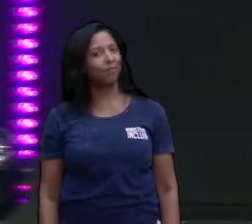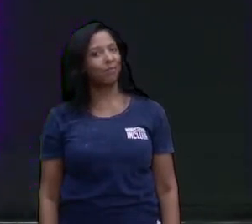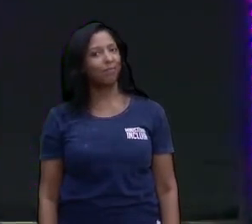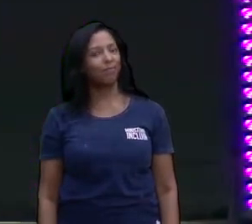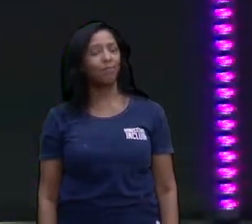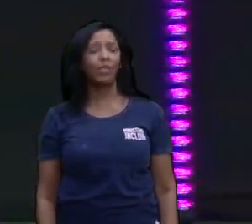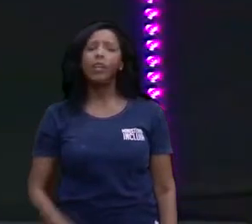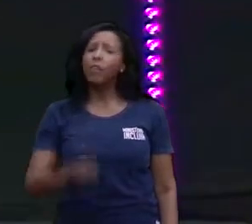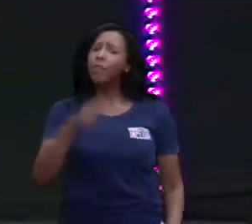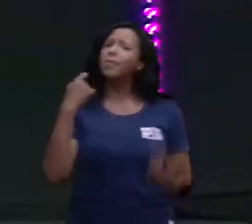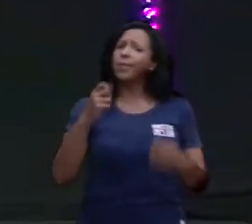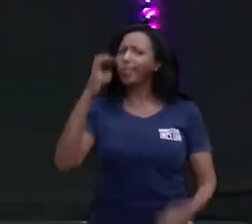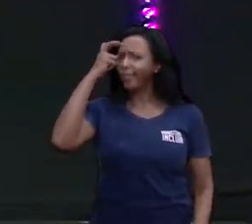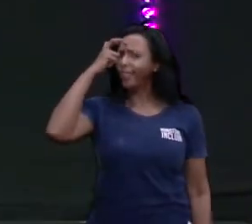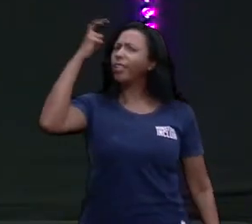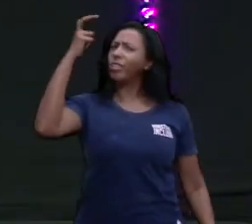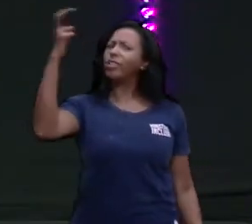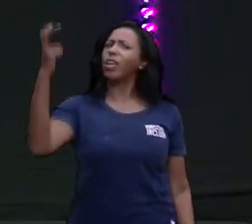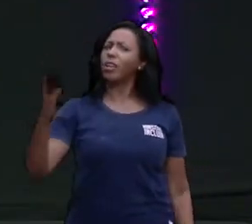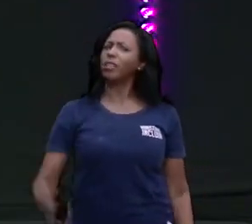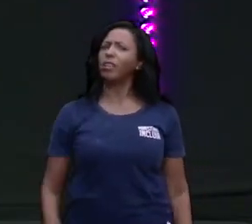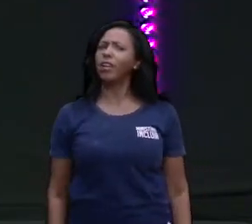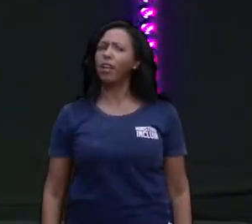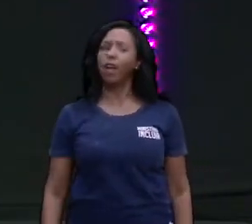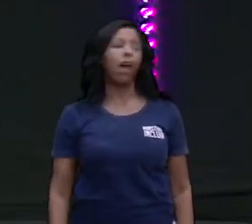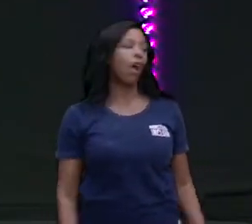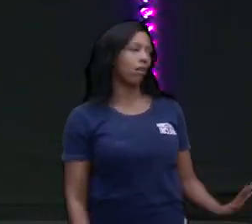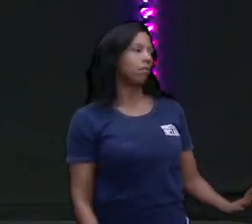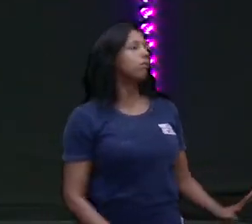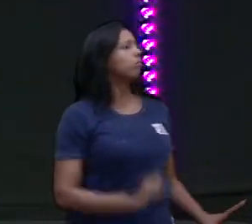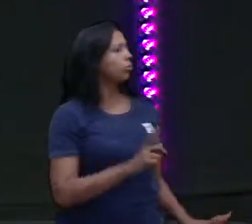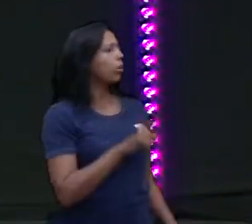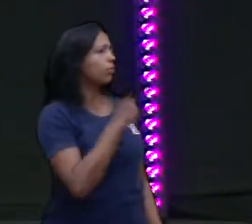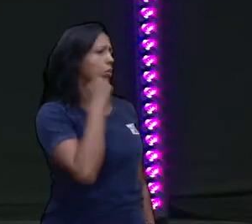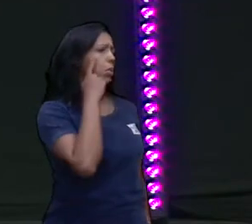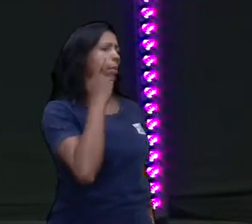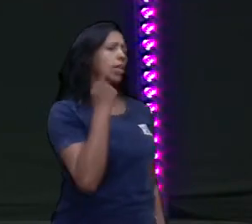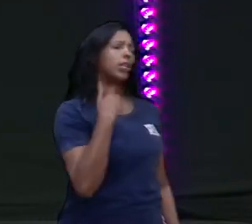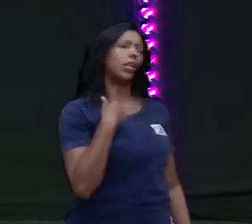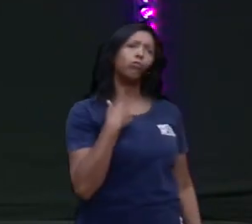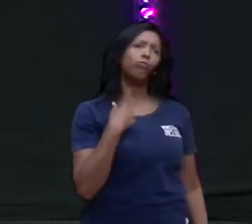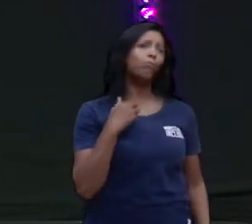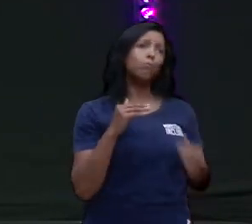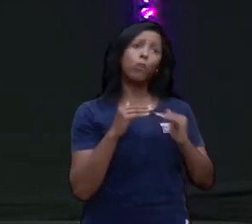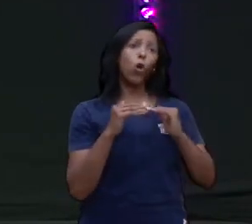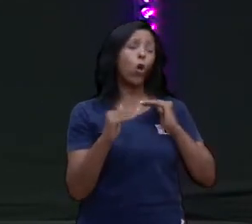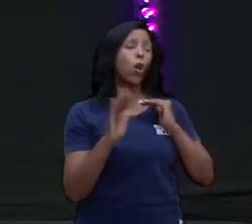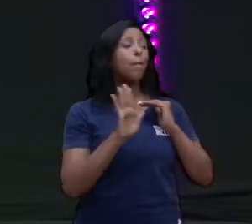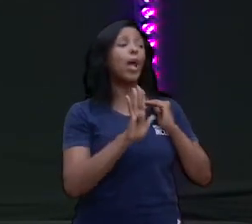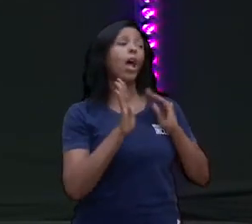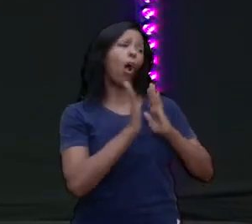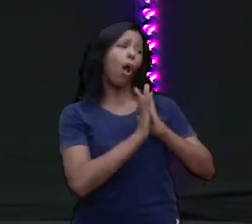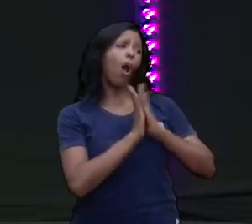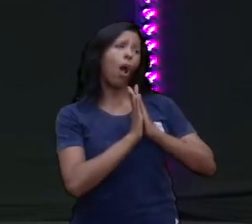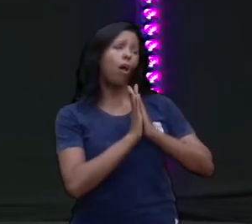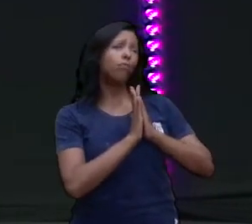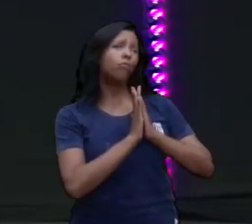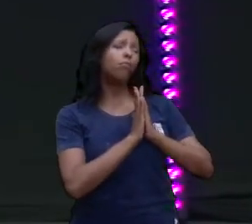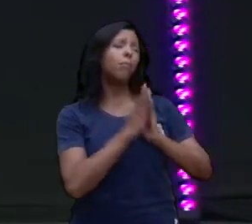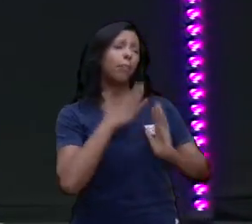se você tem que ter que ter em vó irmão tá você pensa assim Eu discordo de você mas eu vou orar por você por